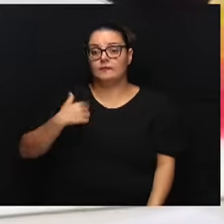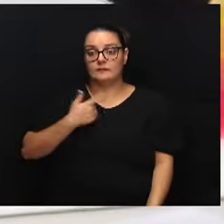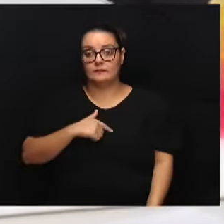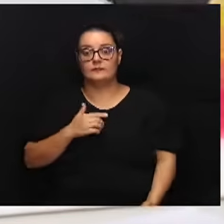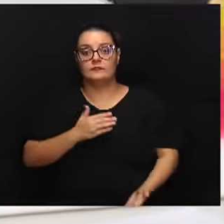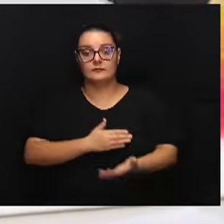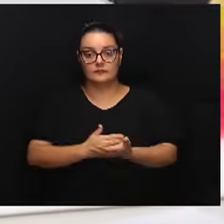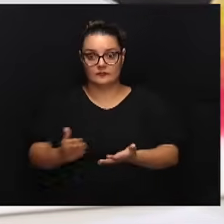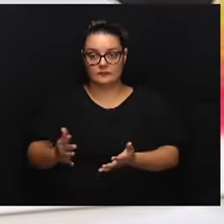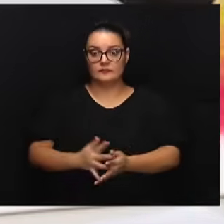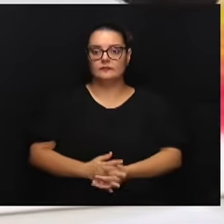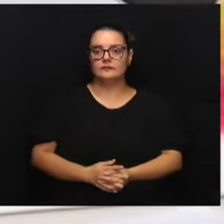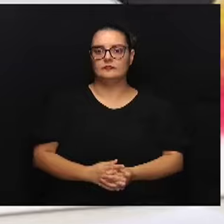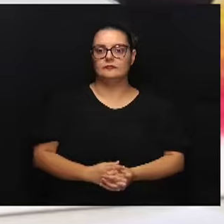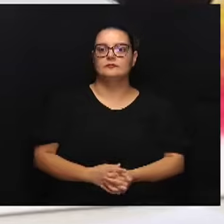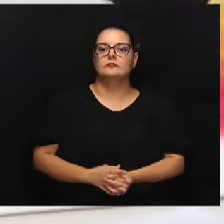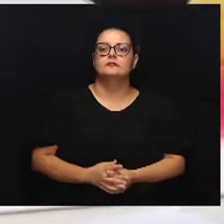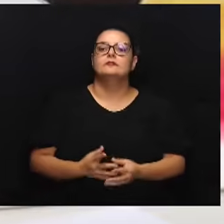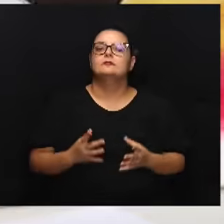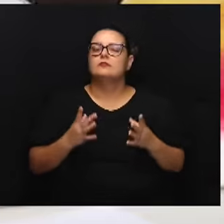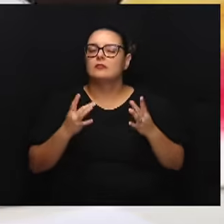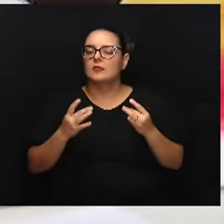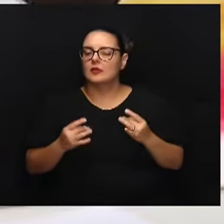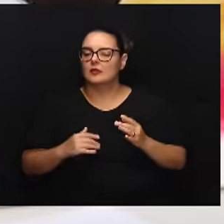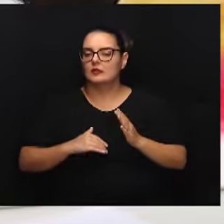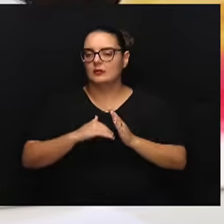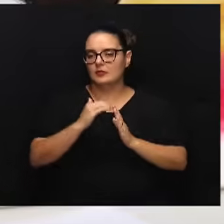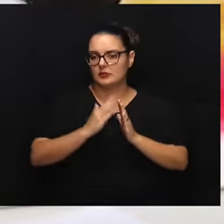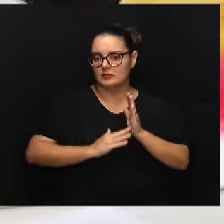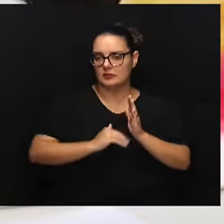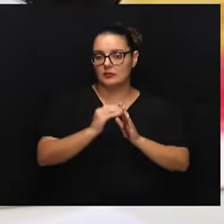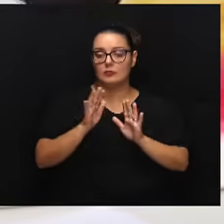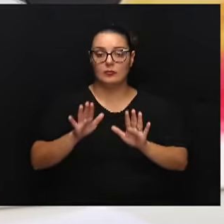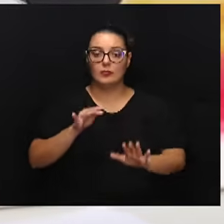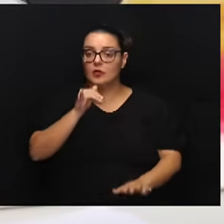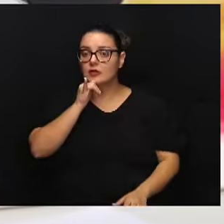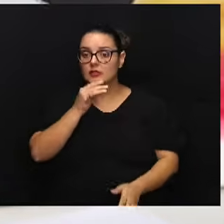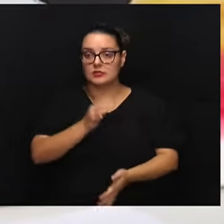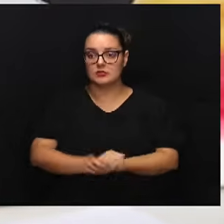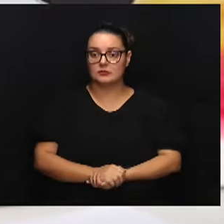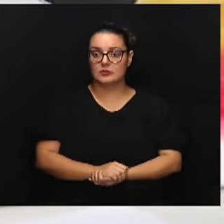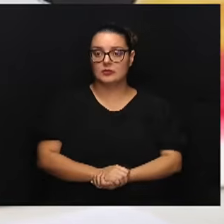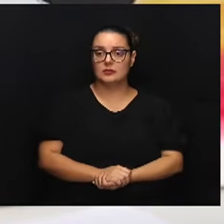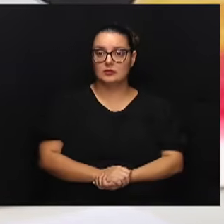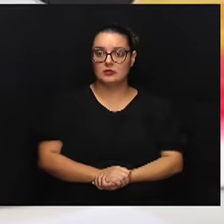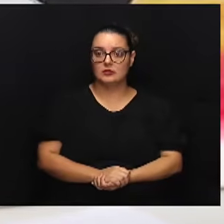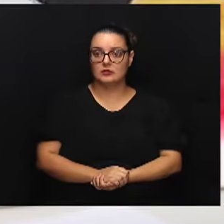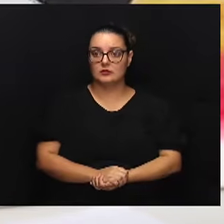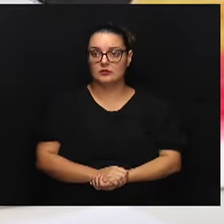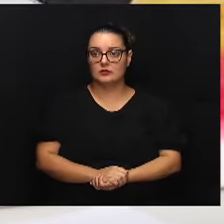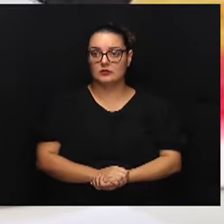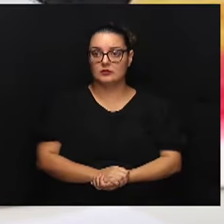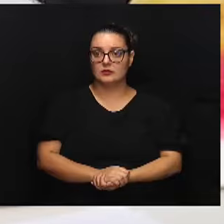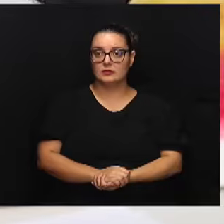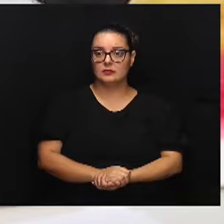começar a trabalhar detalhes dessa pintura. Por exemplo, aqui, ó, deixa eu só tirar a tinta